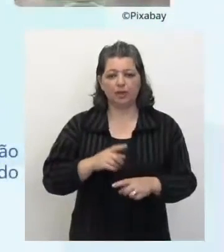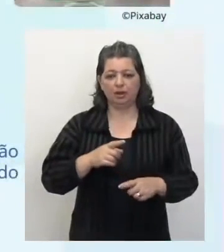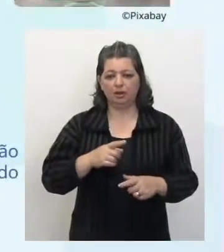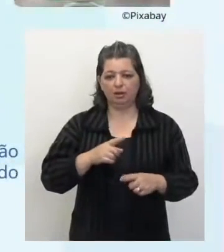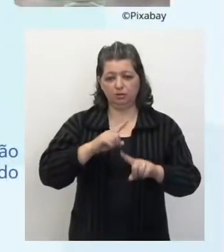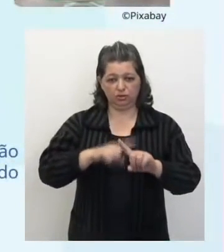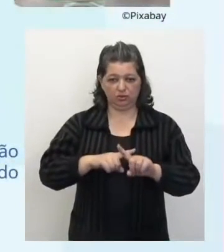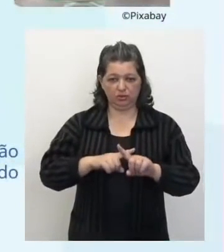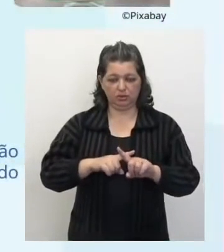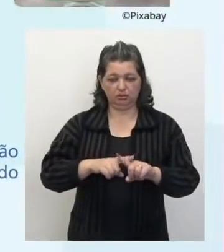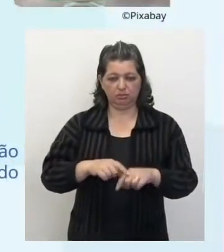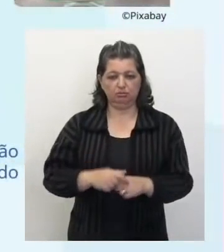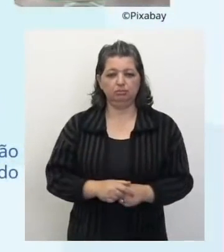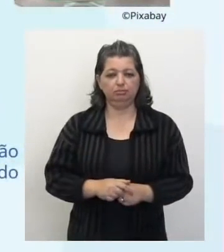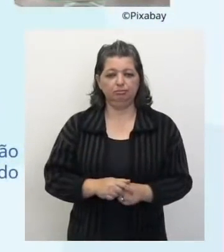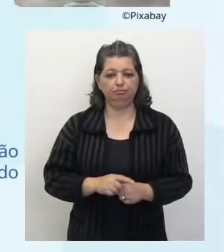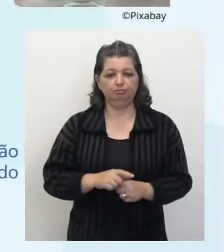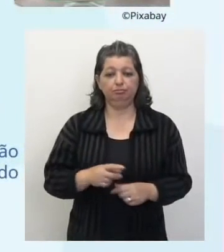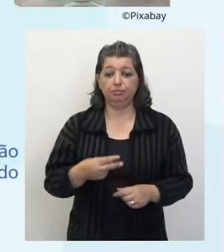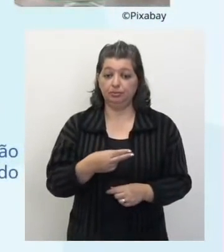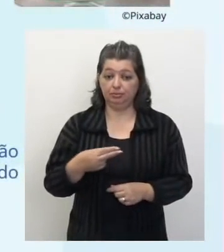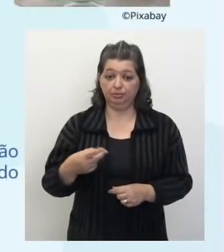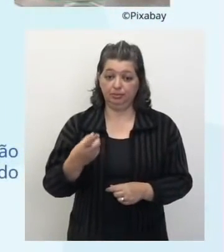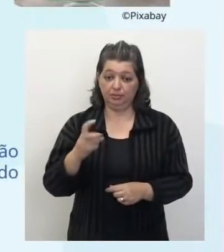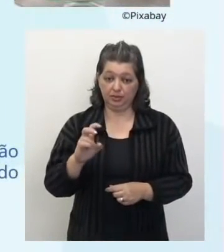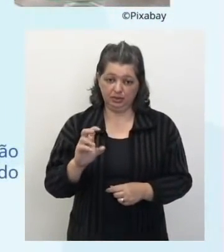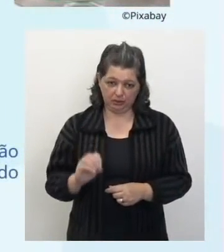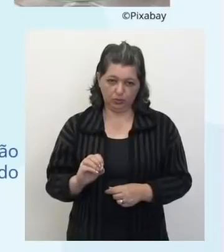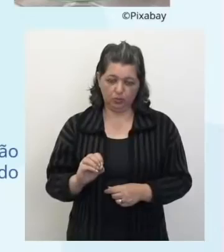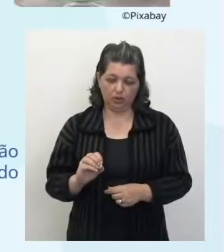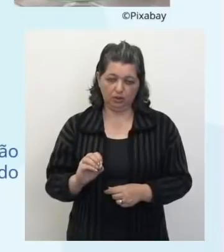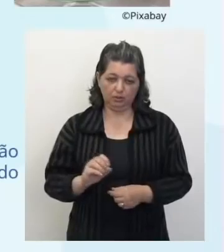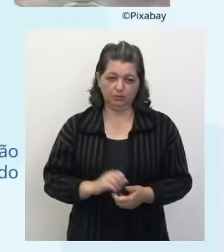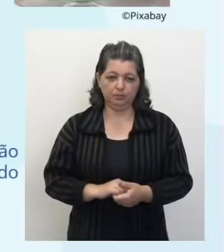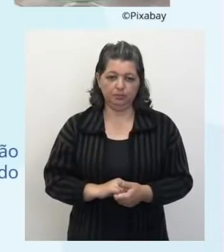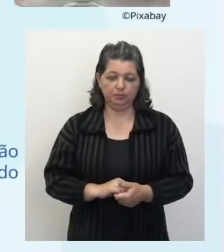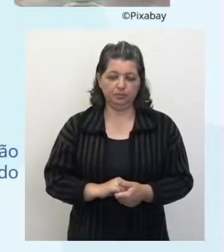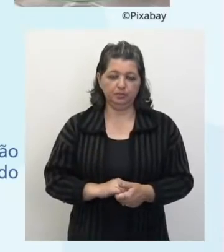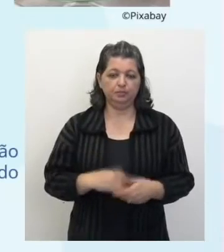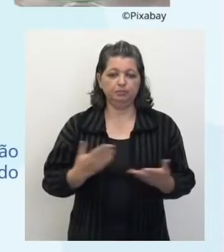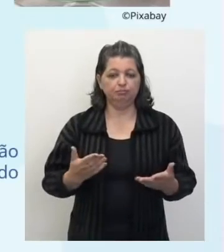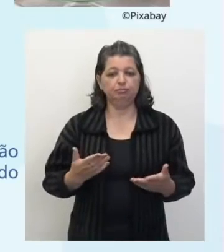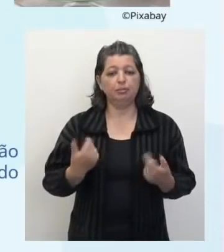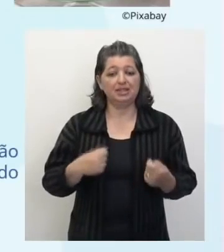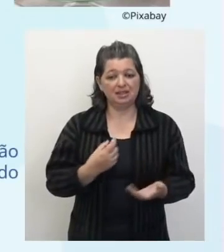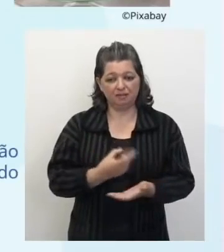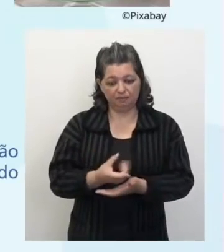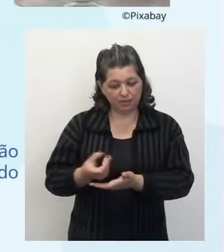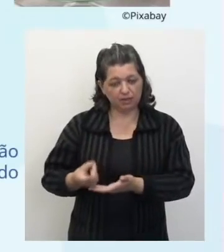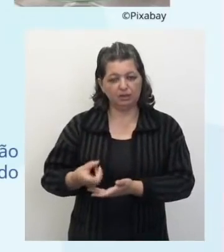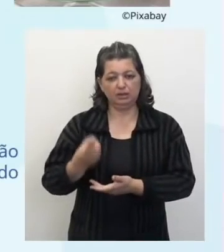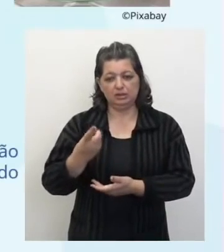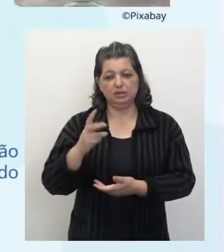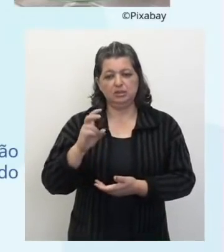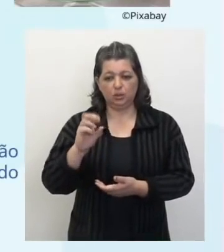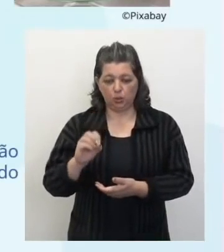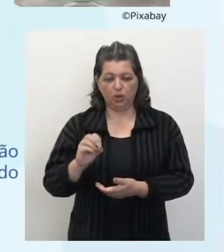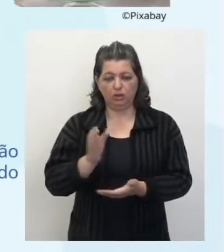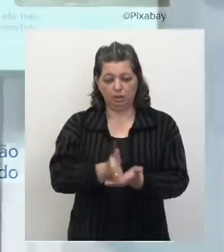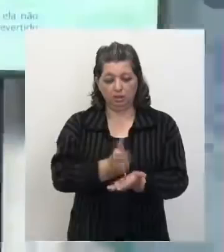primeiro mês, tá? Aqui eu vou grifar, tá? No primeiro mês, ela vendeu 72 bolos,